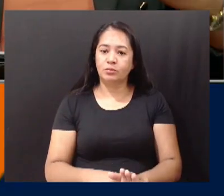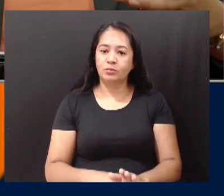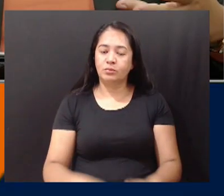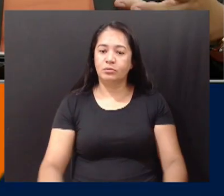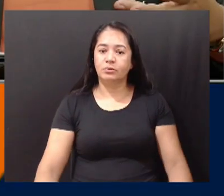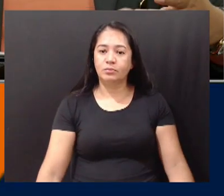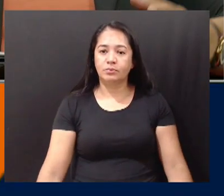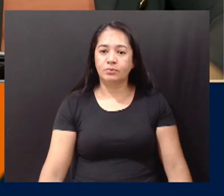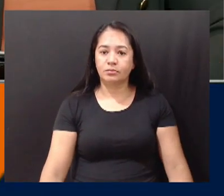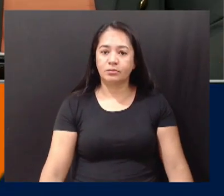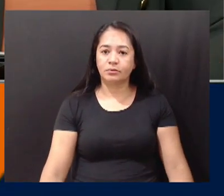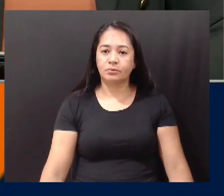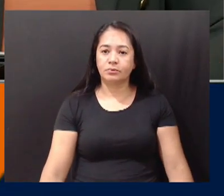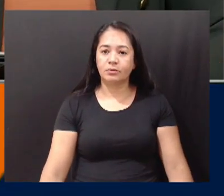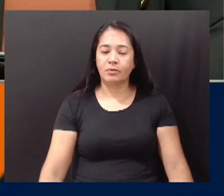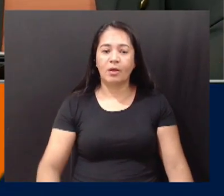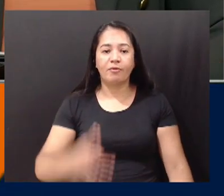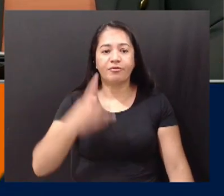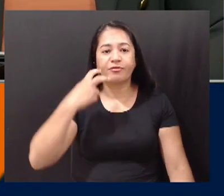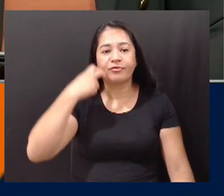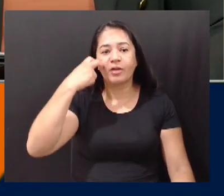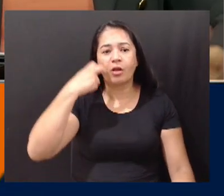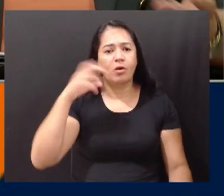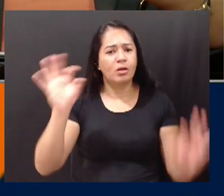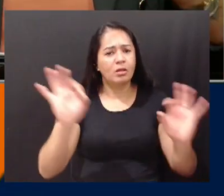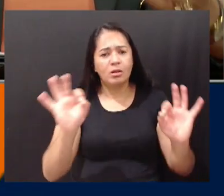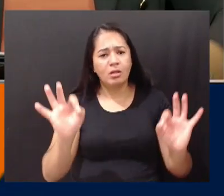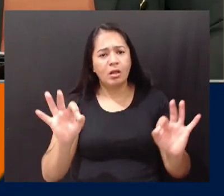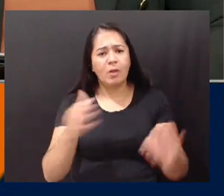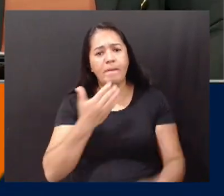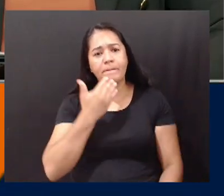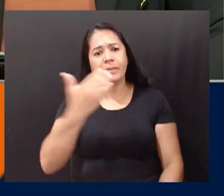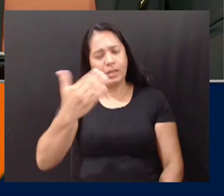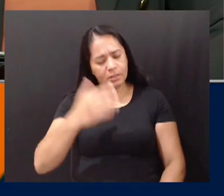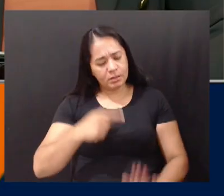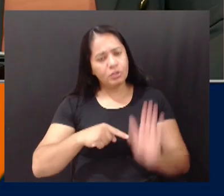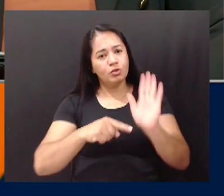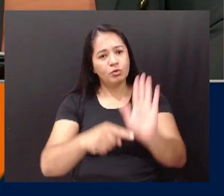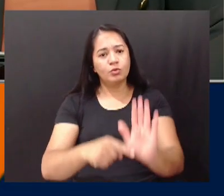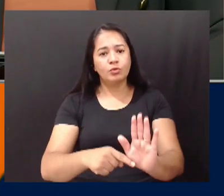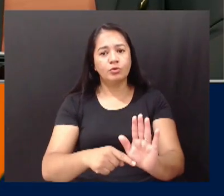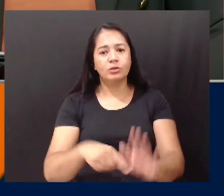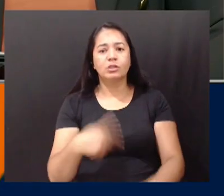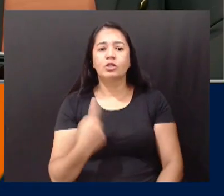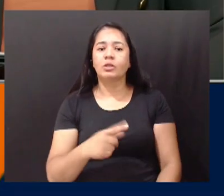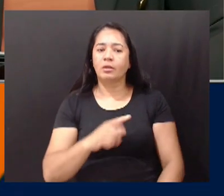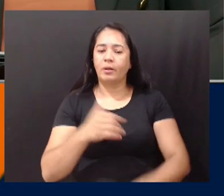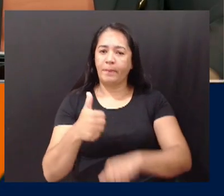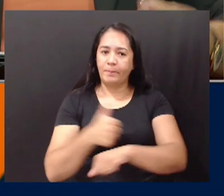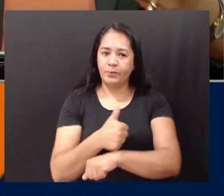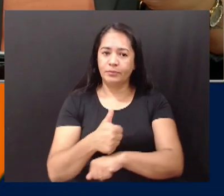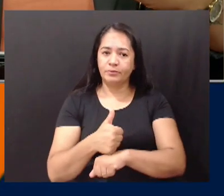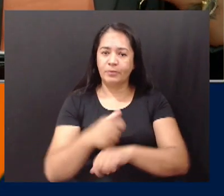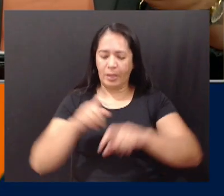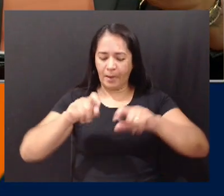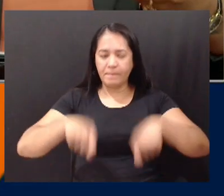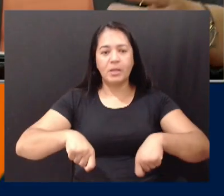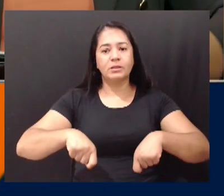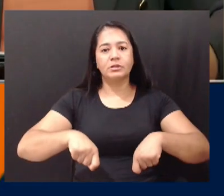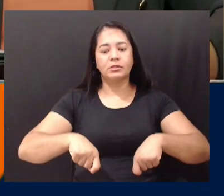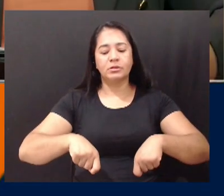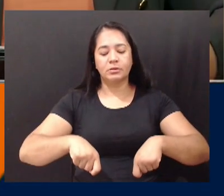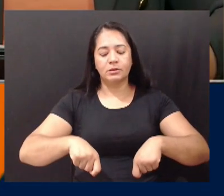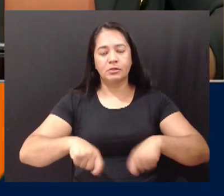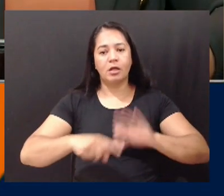não sinta vergonha em pedir socorro, em buscar ajuda, porque nós temos profissionais que estão aptas para ajudar